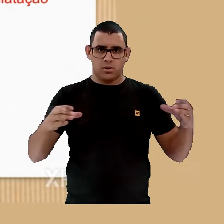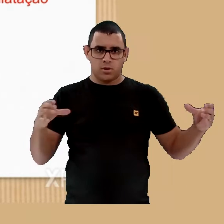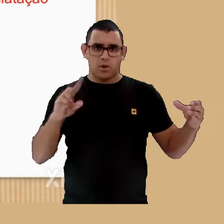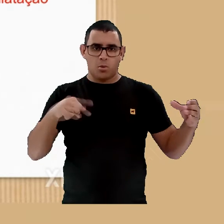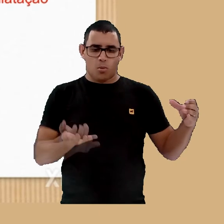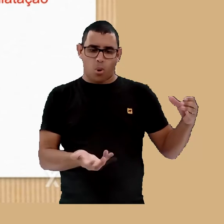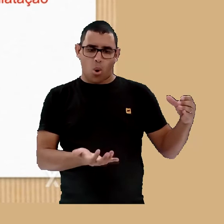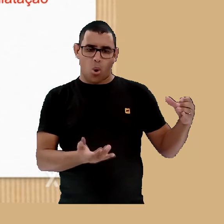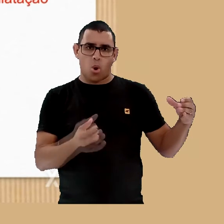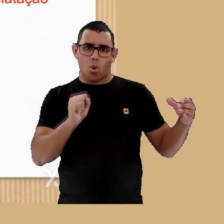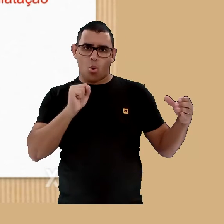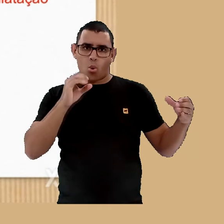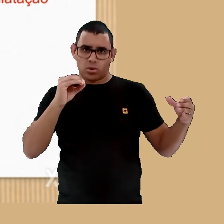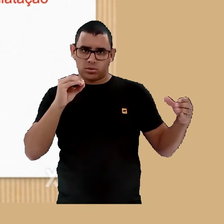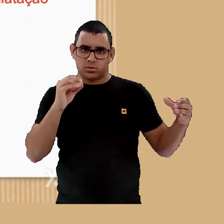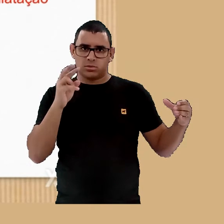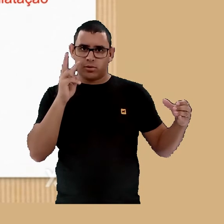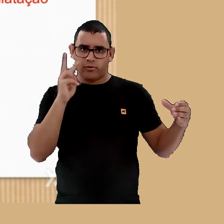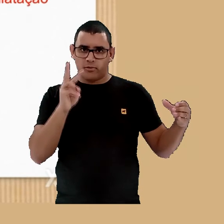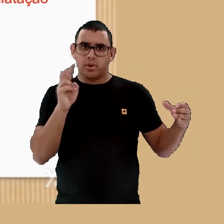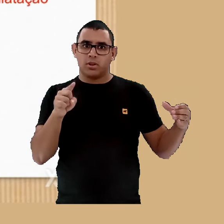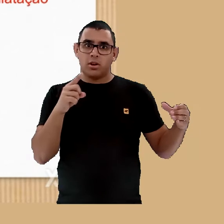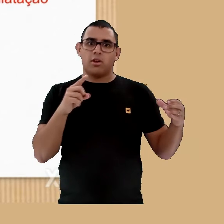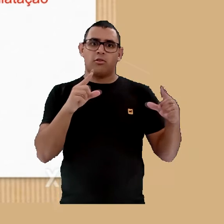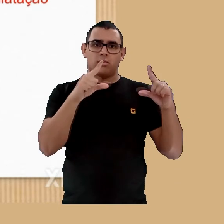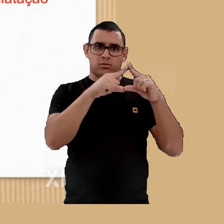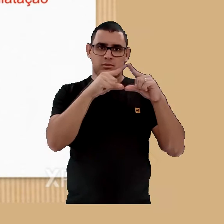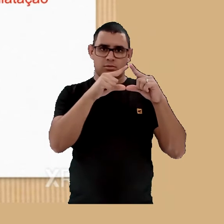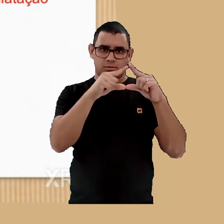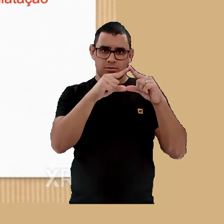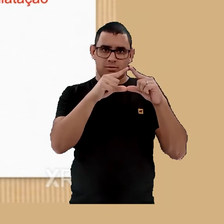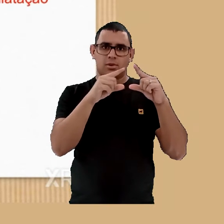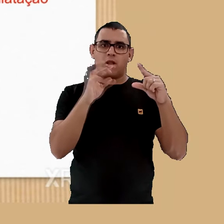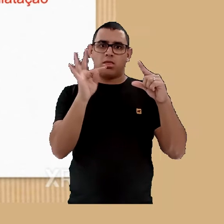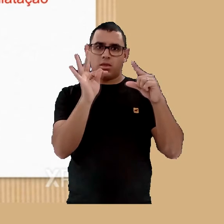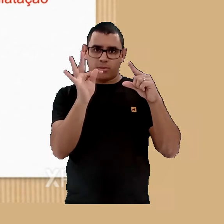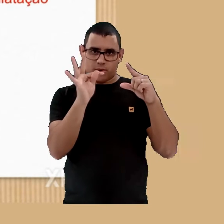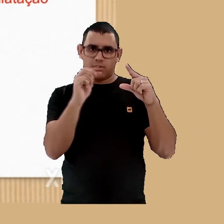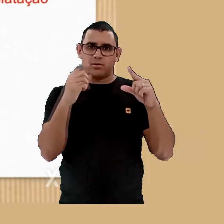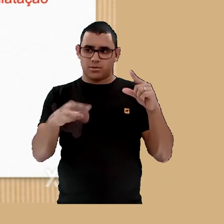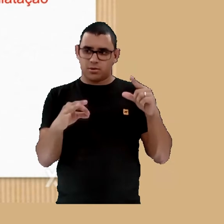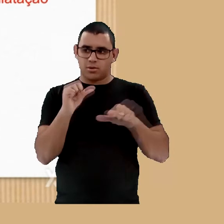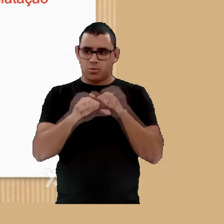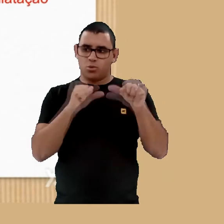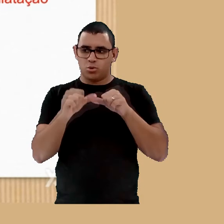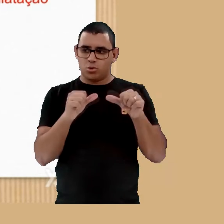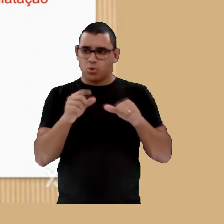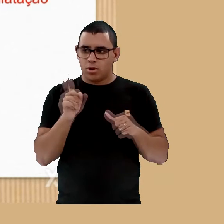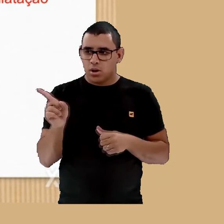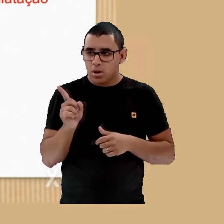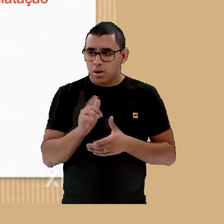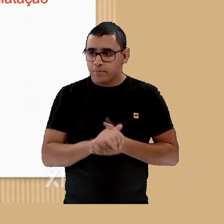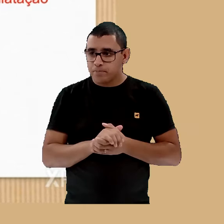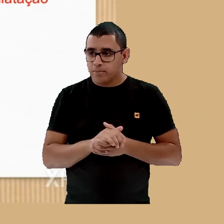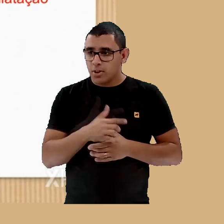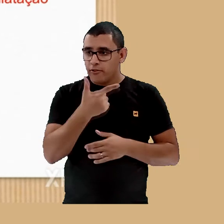de 80 graus Celsius? Então, se vocês observarem, houve uma variação de temperatura. E o coeficiente de dilatação linear do chumbo, eu